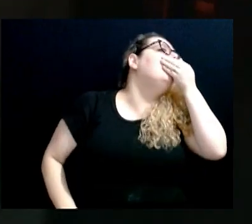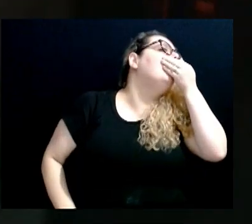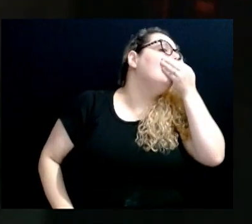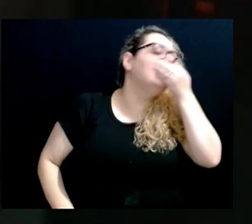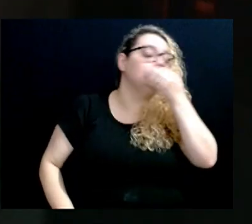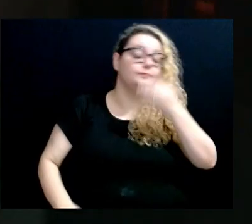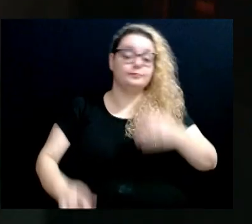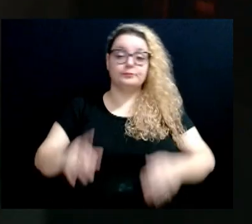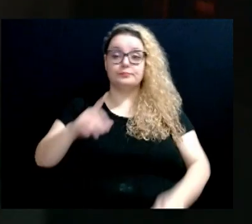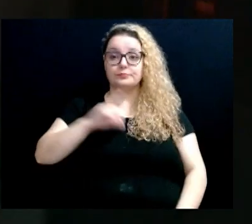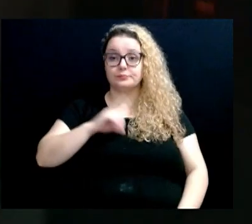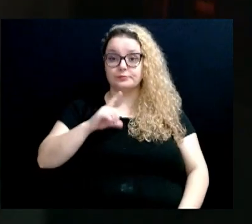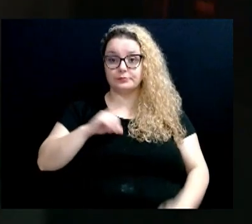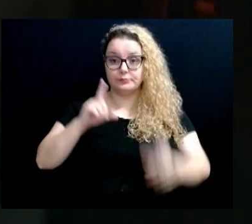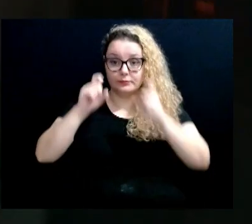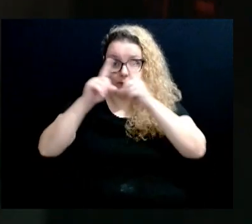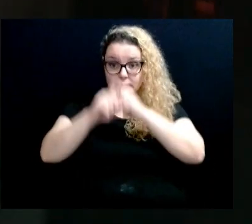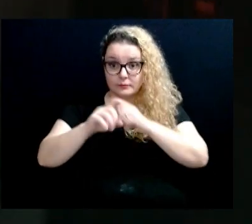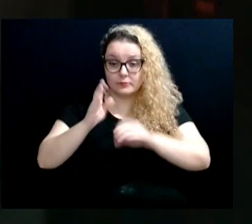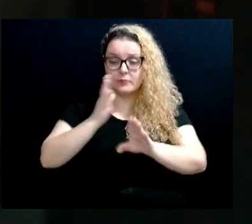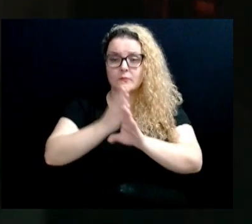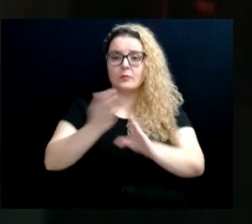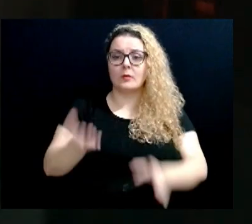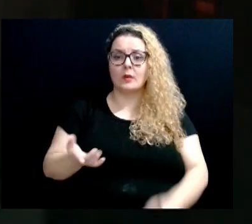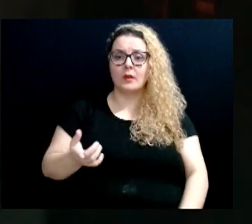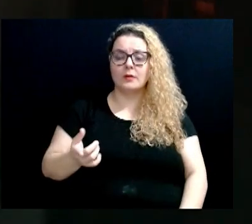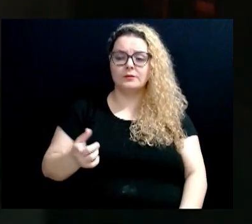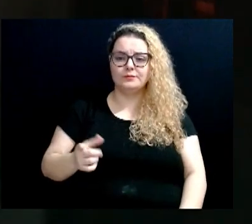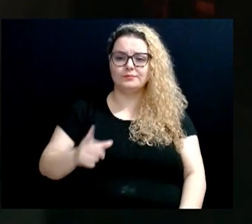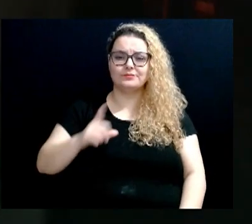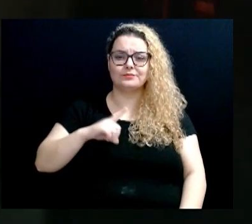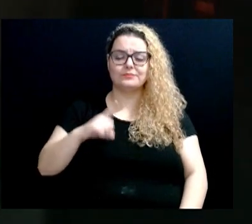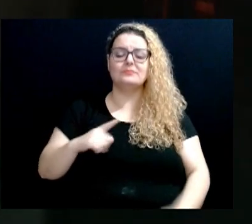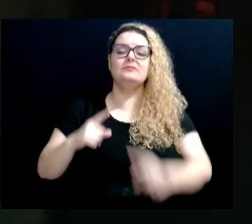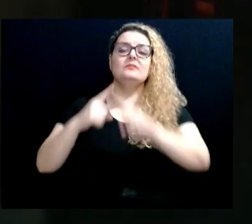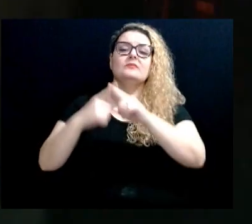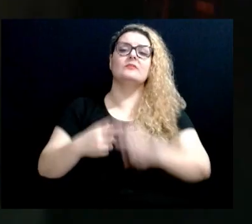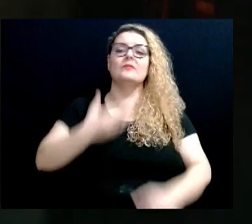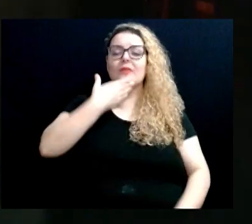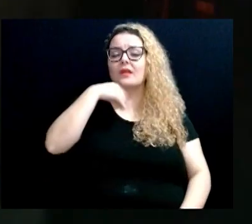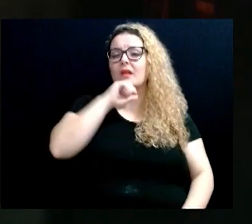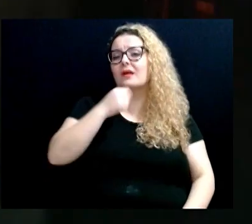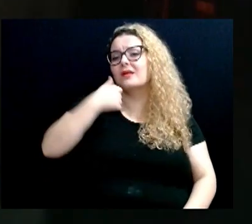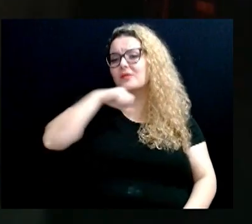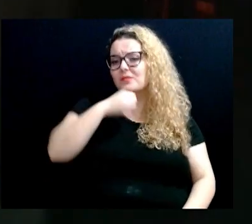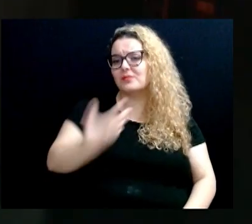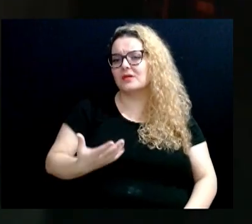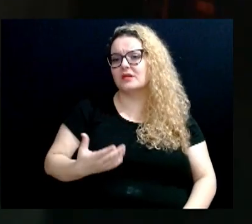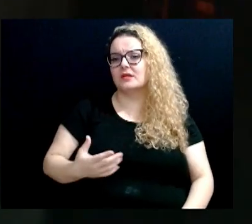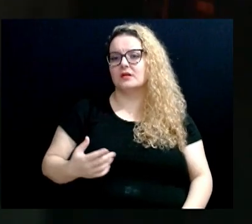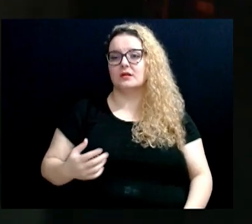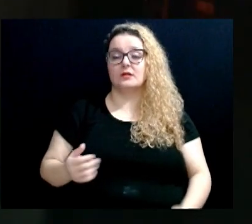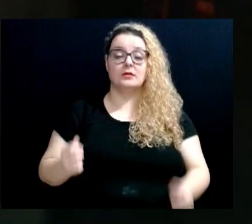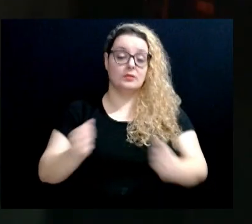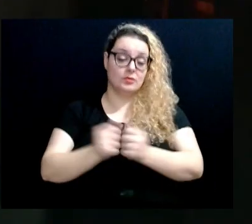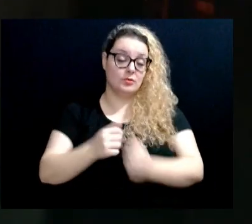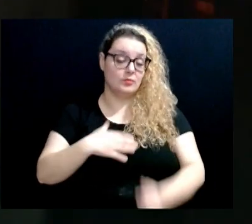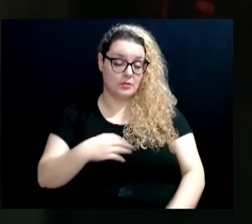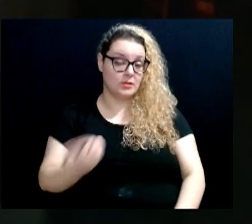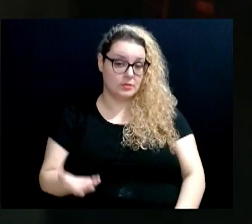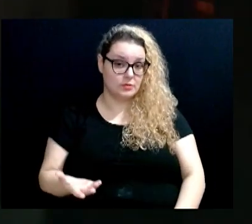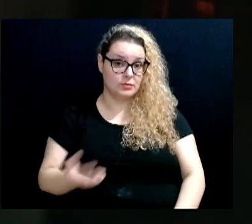situação, né? Existe realmente essa competição entre pais e filhos? A gente começa com a Camila, porque quando a gente fala